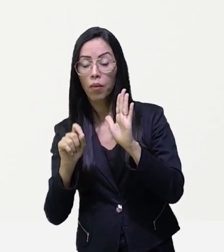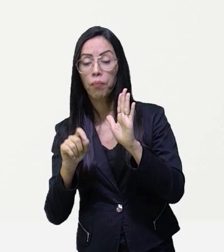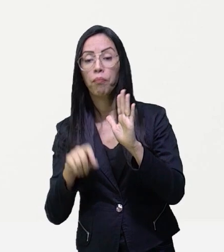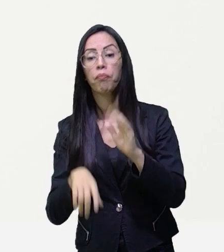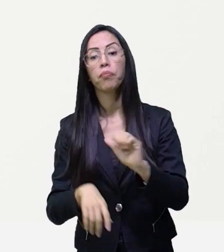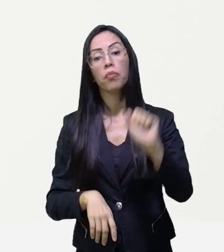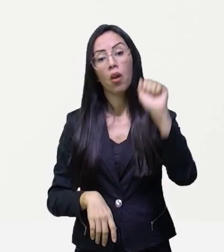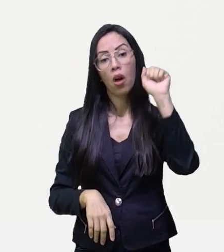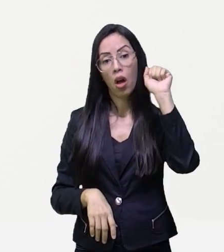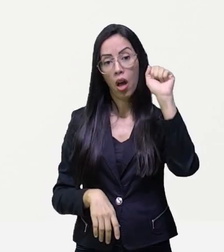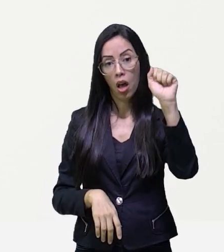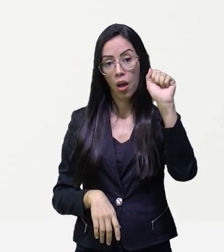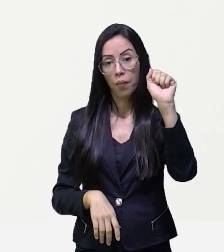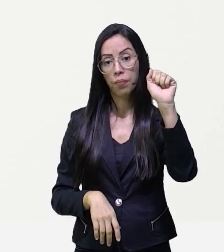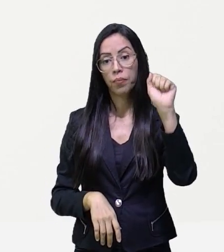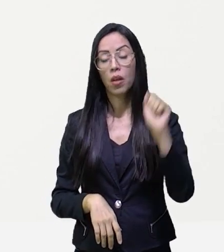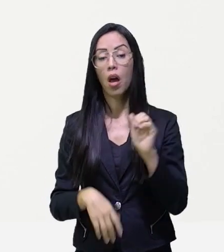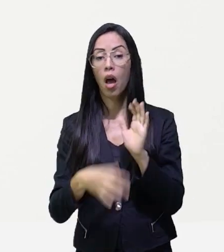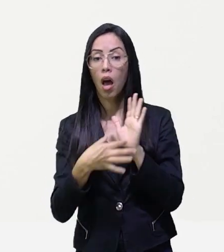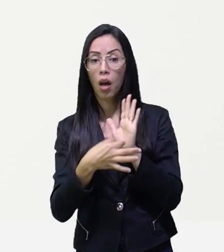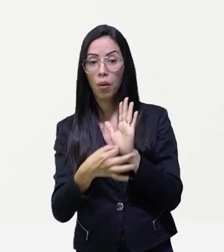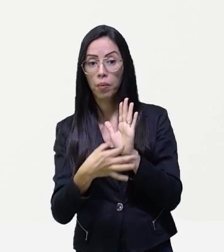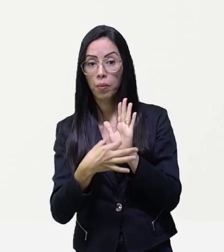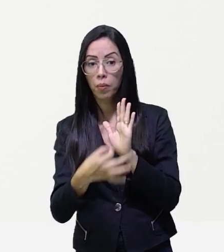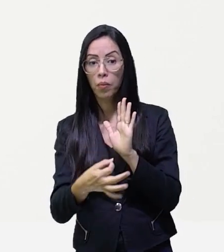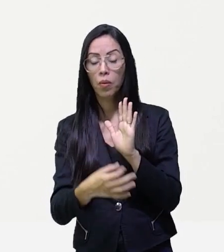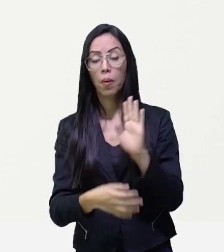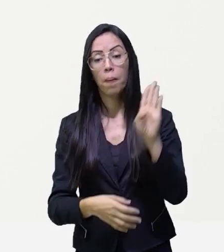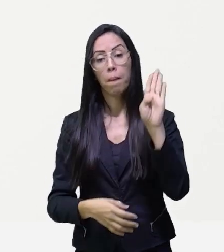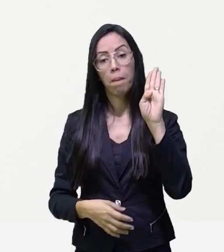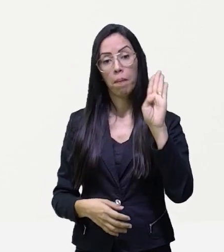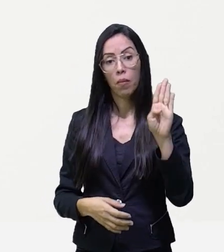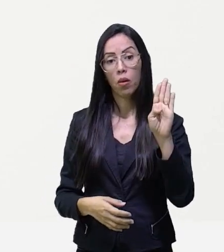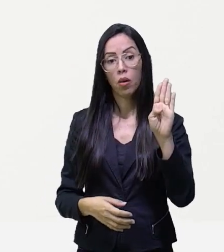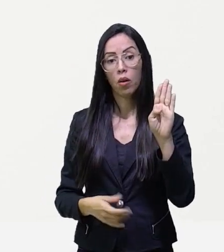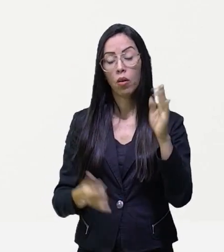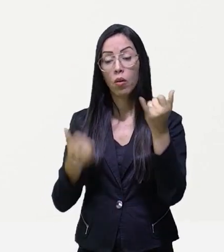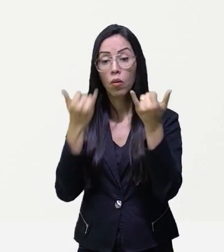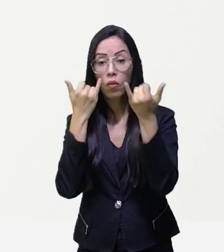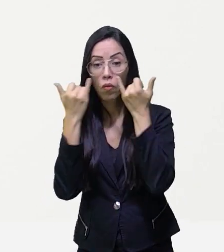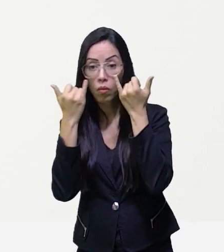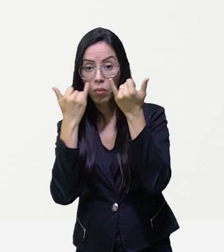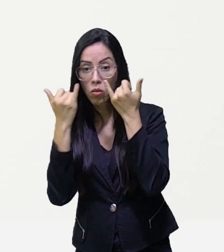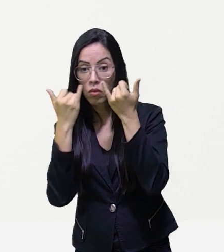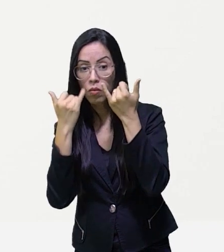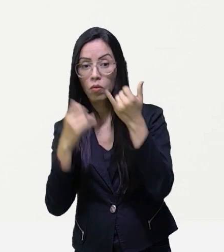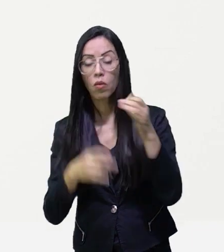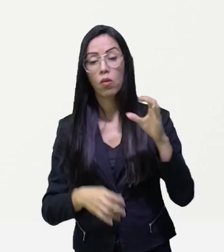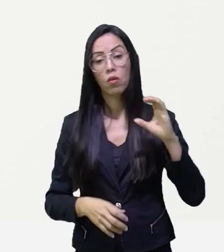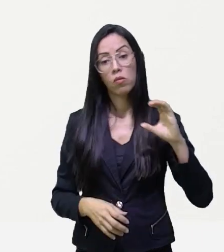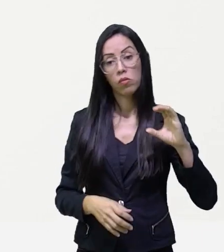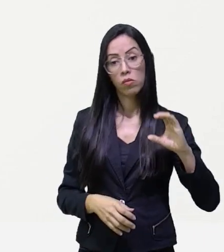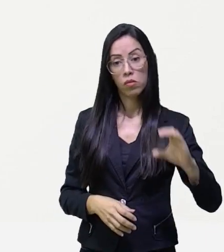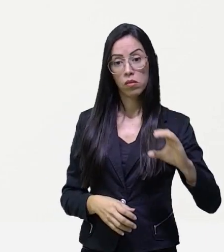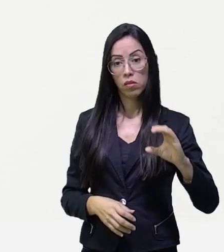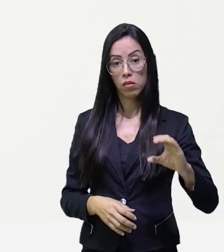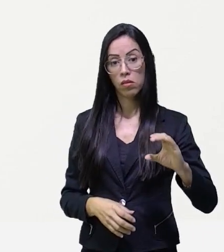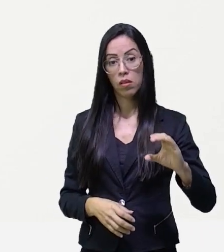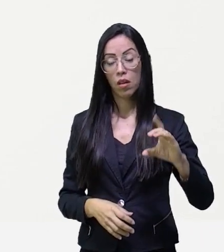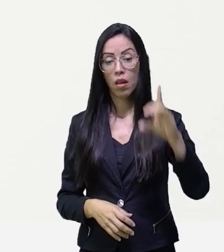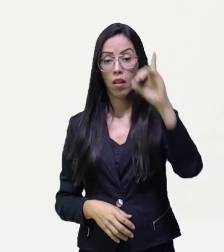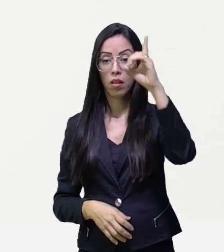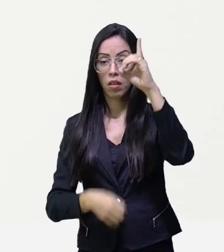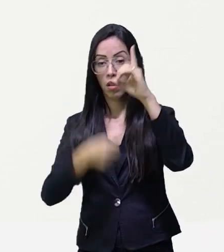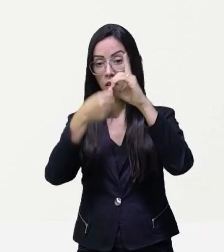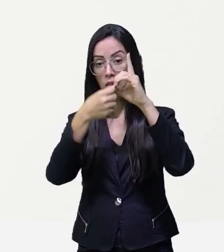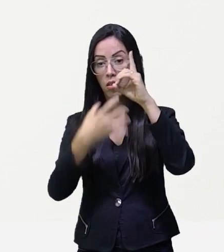Letra A, argumentativo. Letra B, informativo. Letra